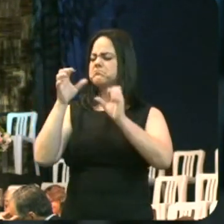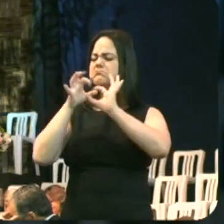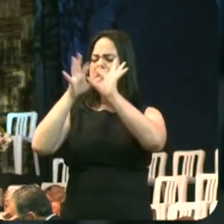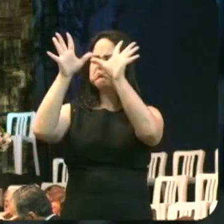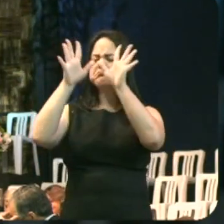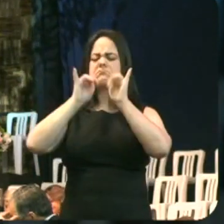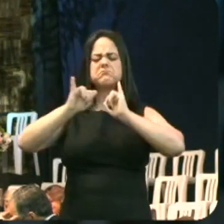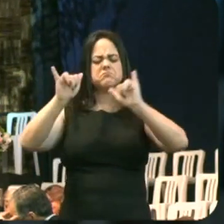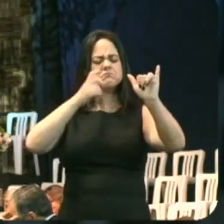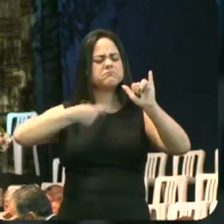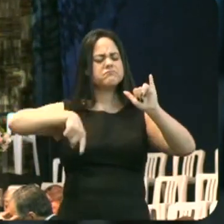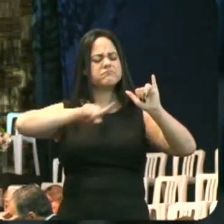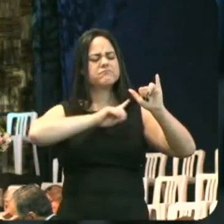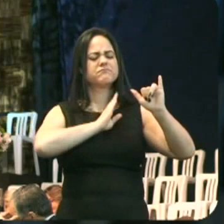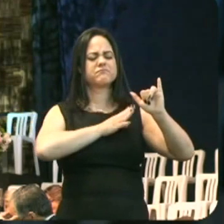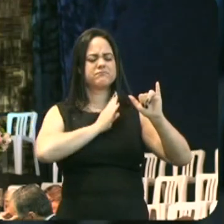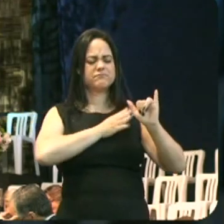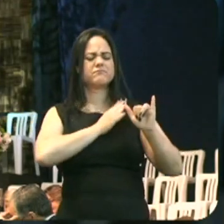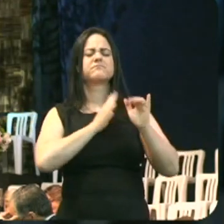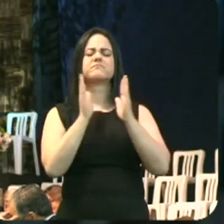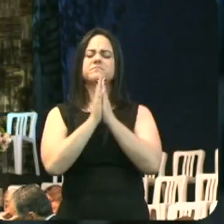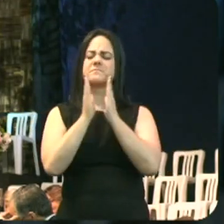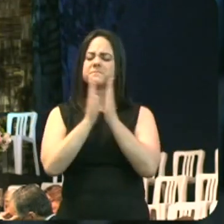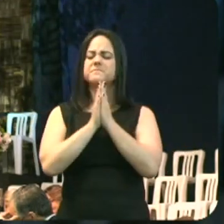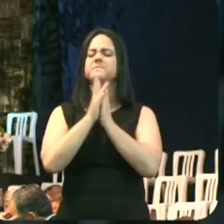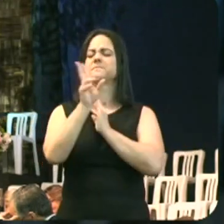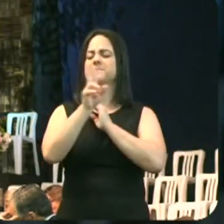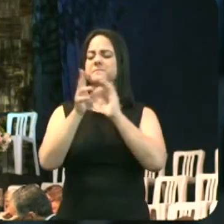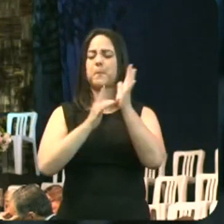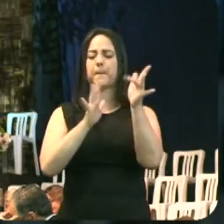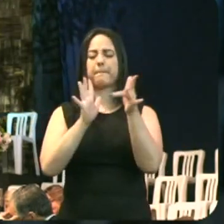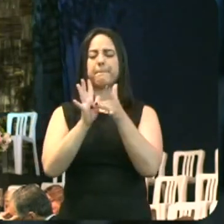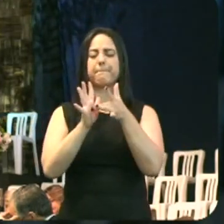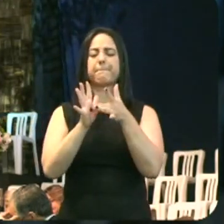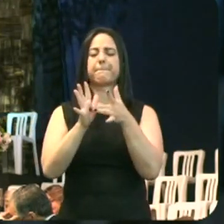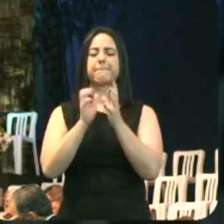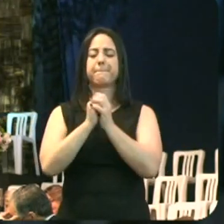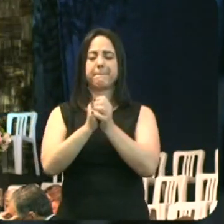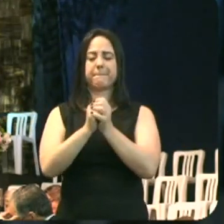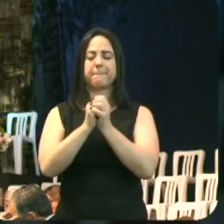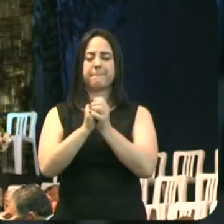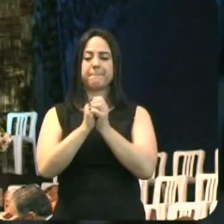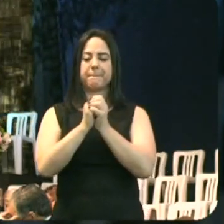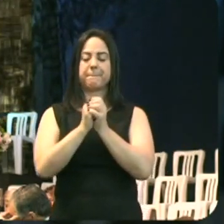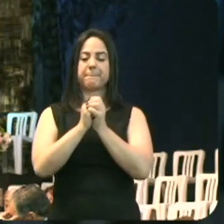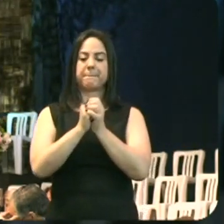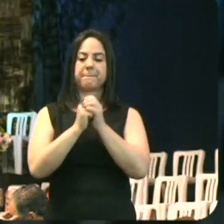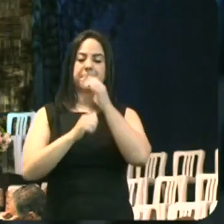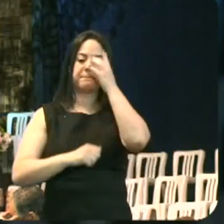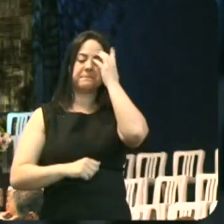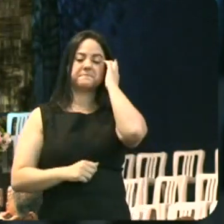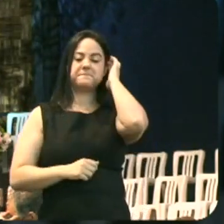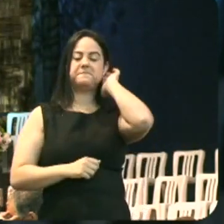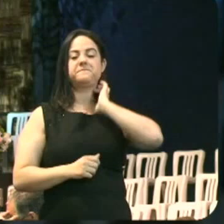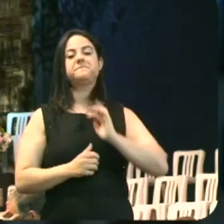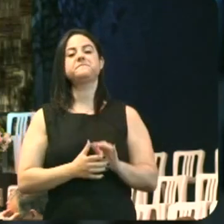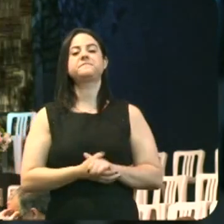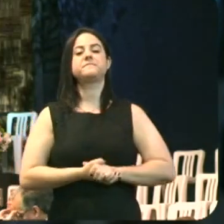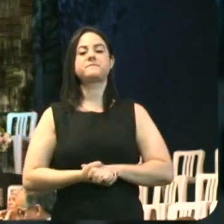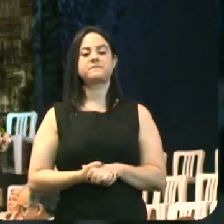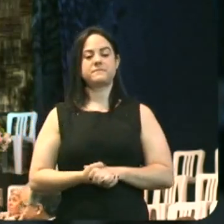Tua Palavra ao nosso coração. É aquilo que eu oro em nome de Jesus. Amém e amém.